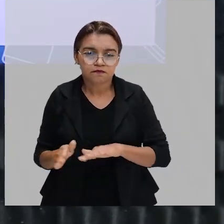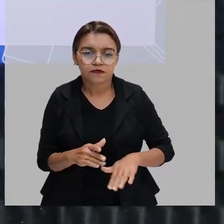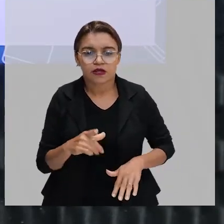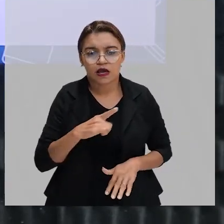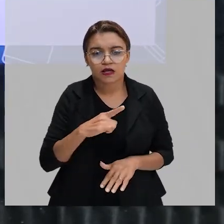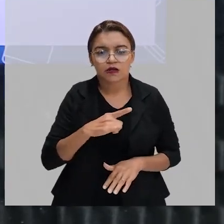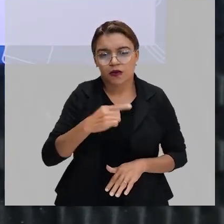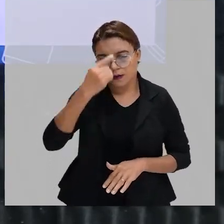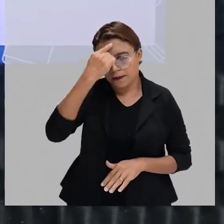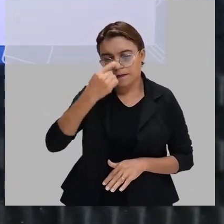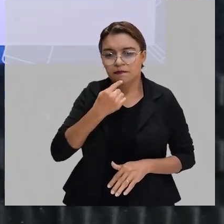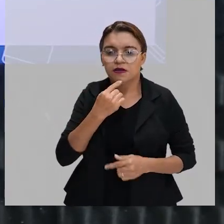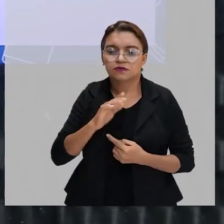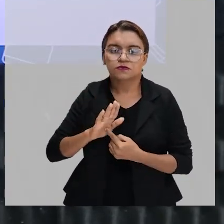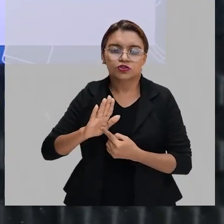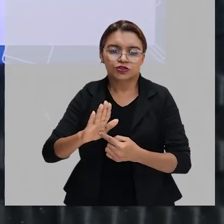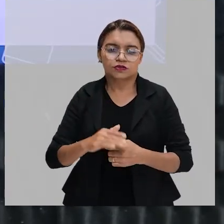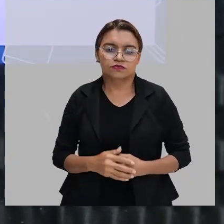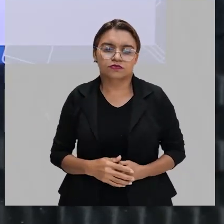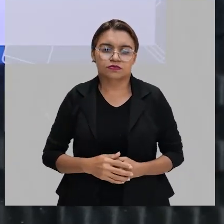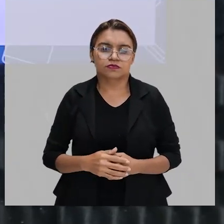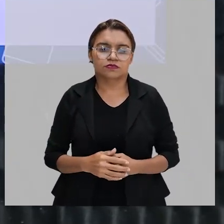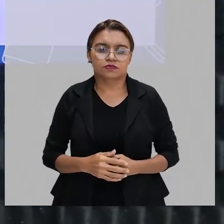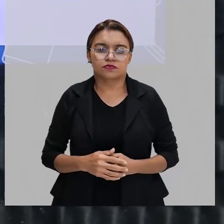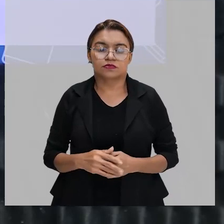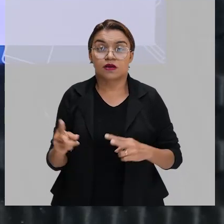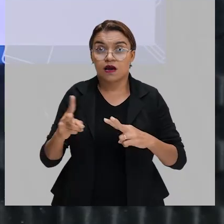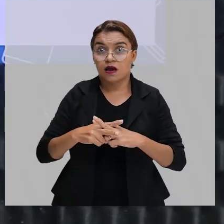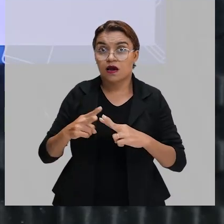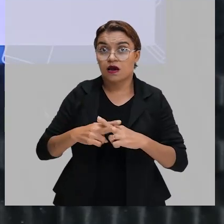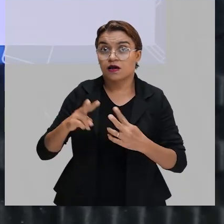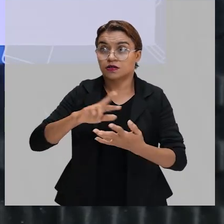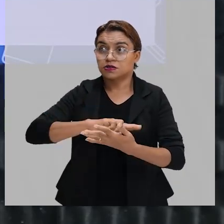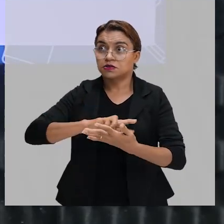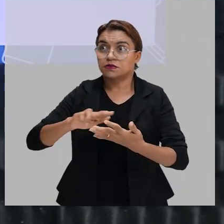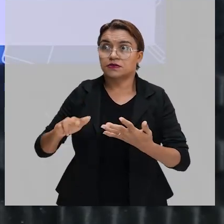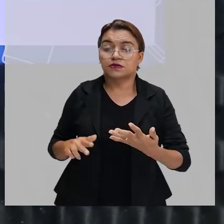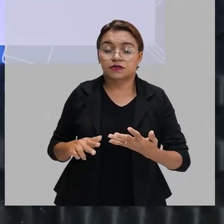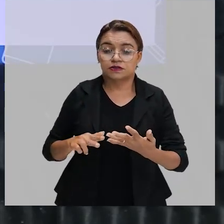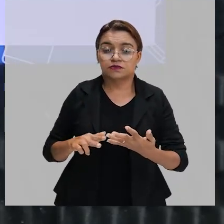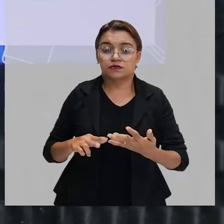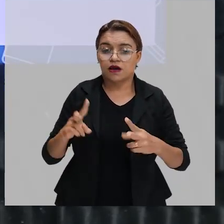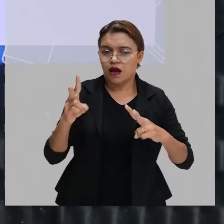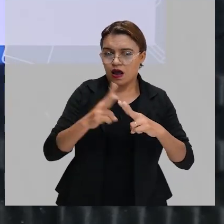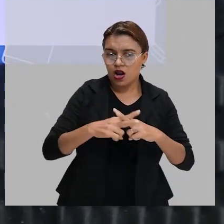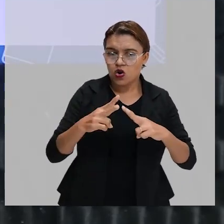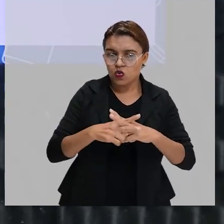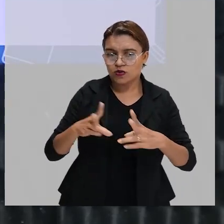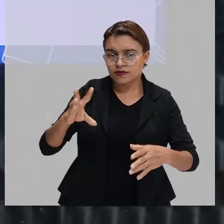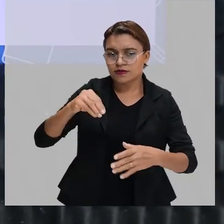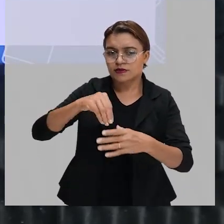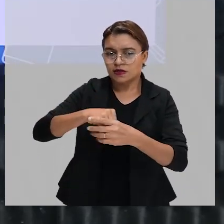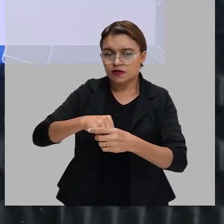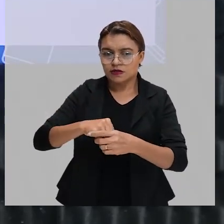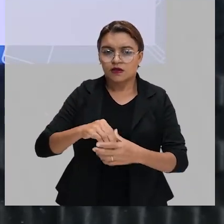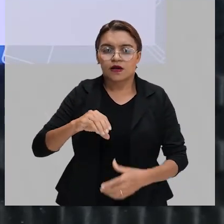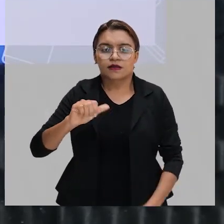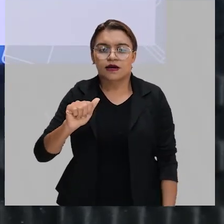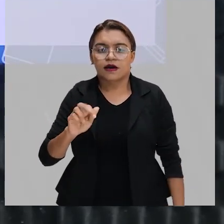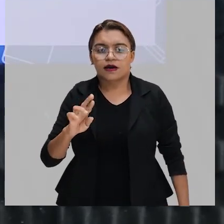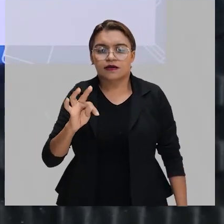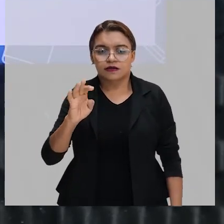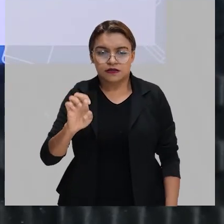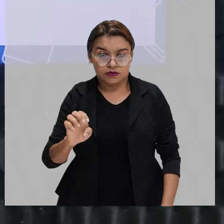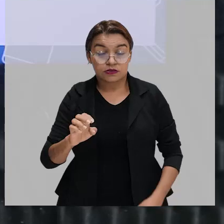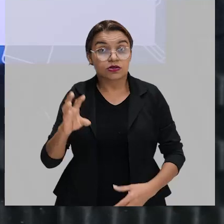imagem para vocês. A arte marcial. A luta ela está dentro da arte marcial, certo?